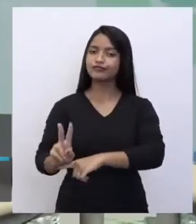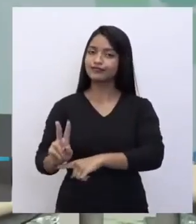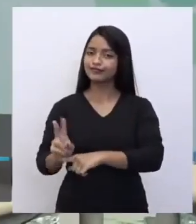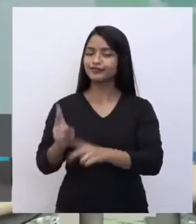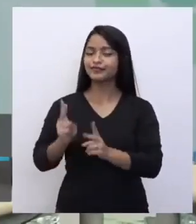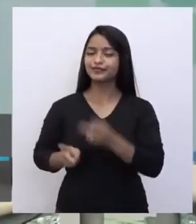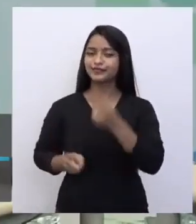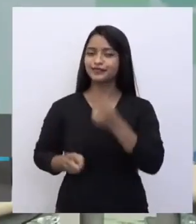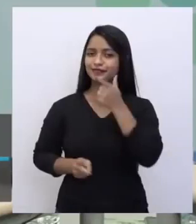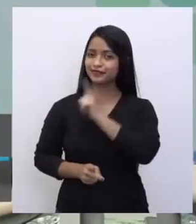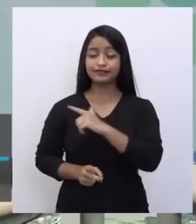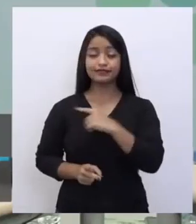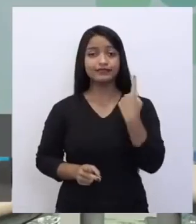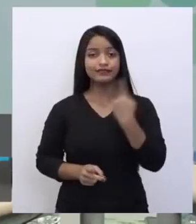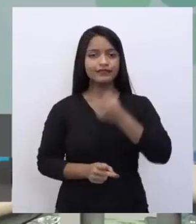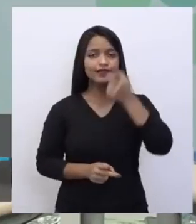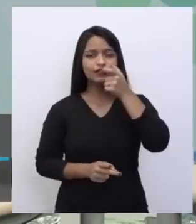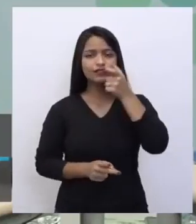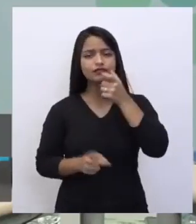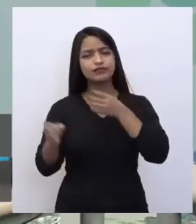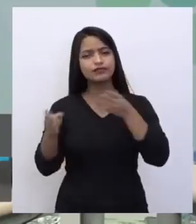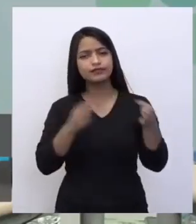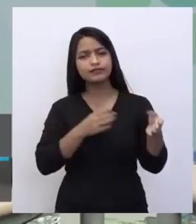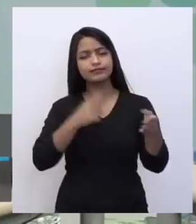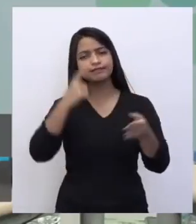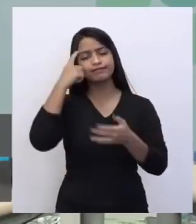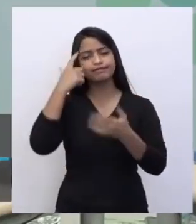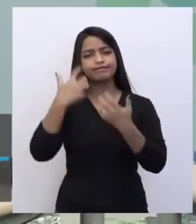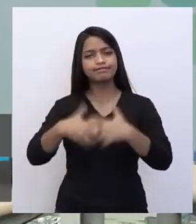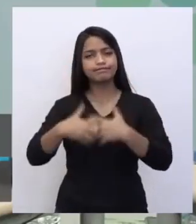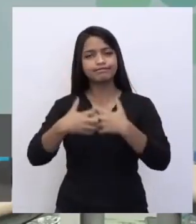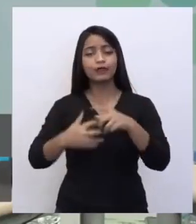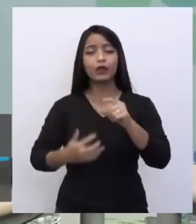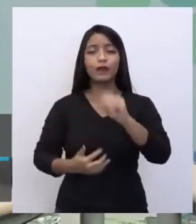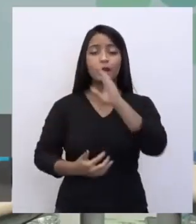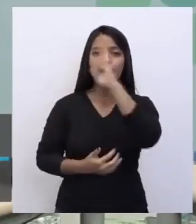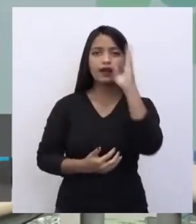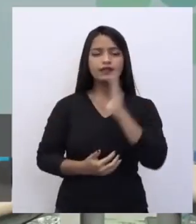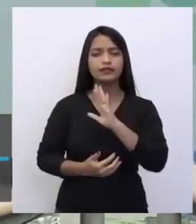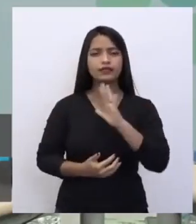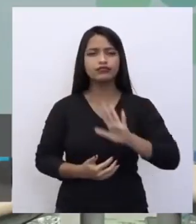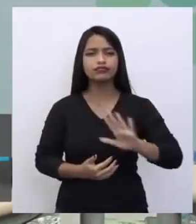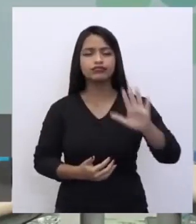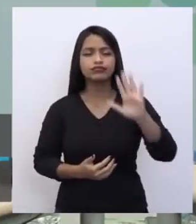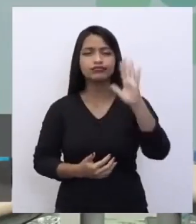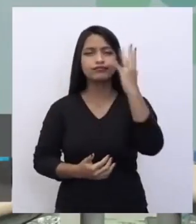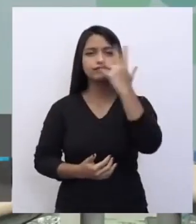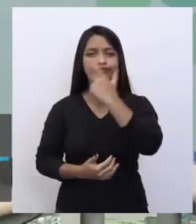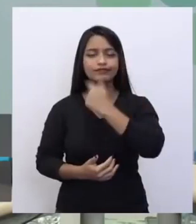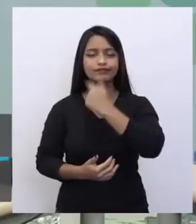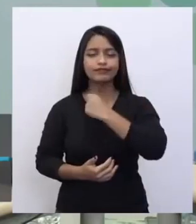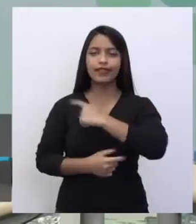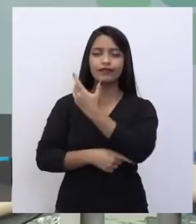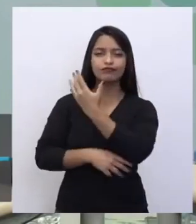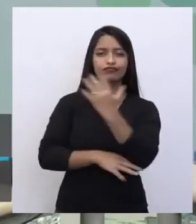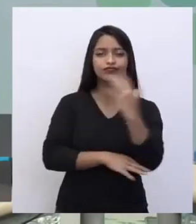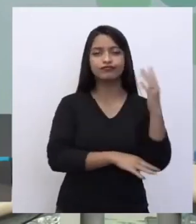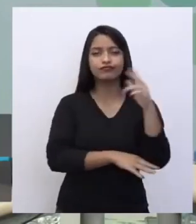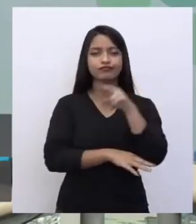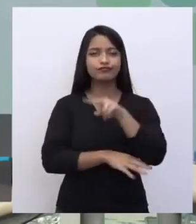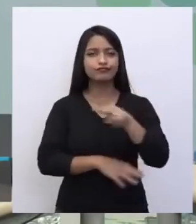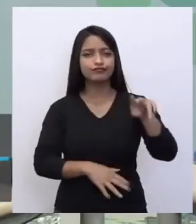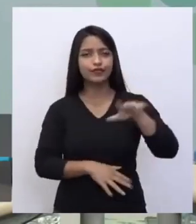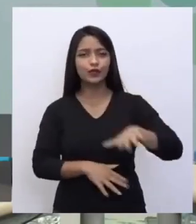né, e a gente faz aquela reflexão do quanto o Brasil é bonito, né, as riquezas naturais, A gente observa, né, as diversas